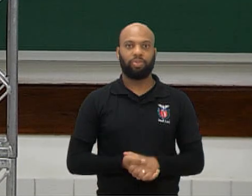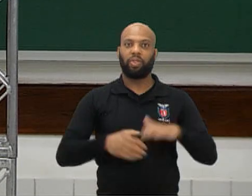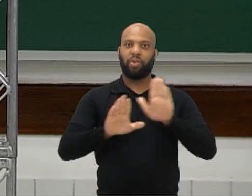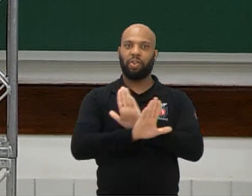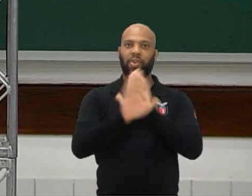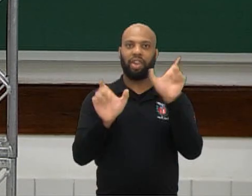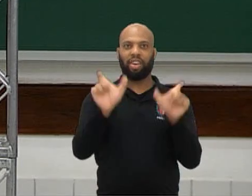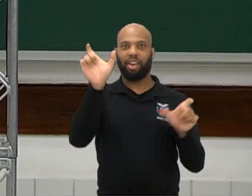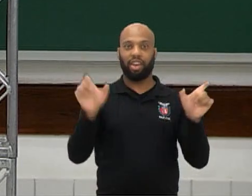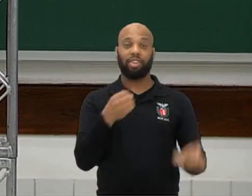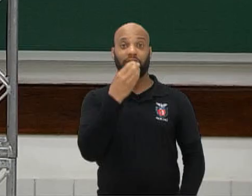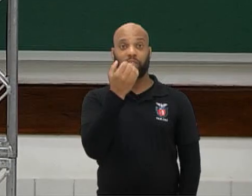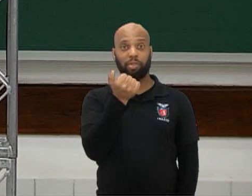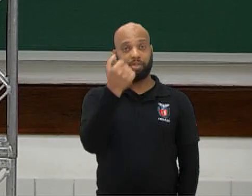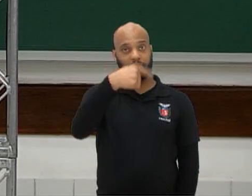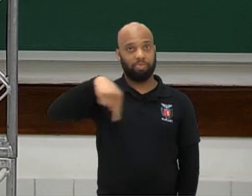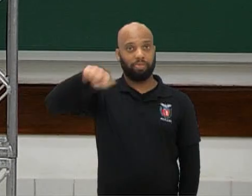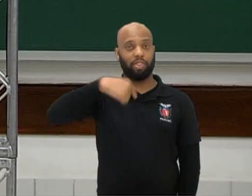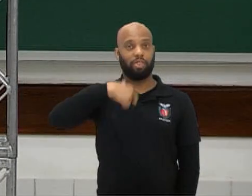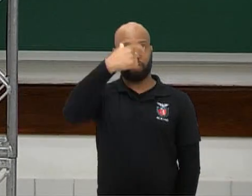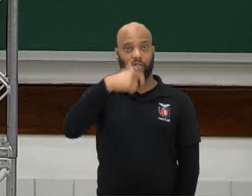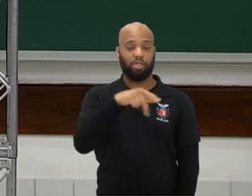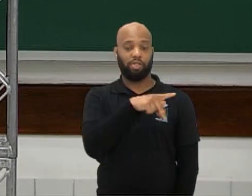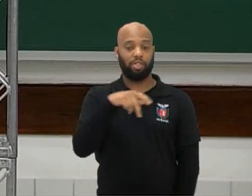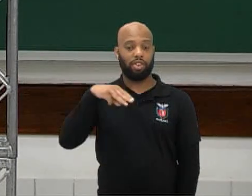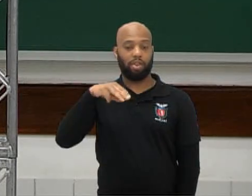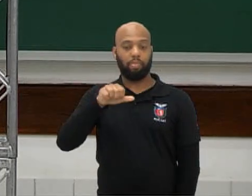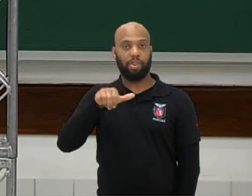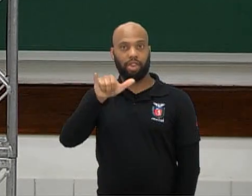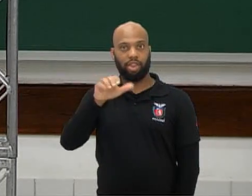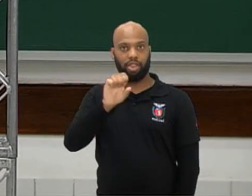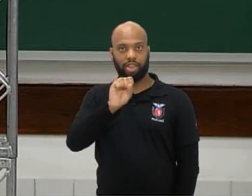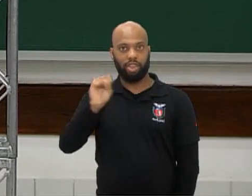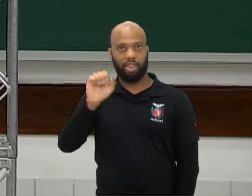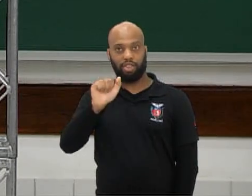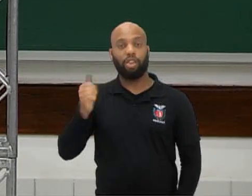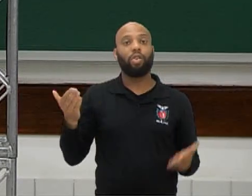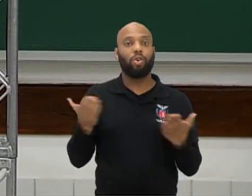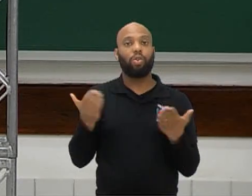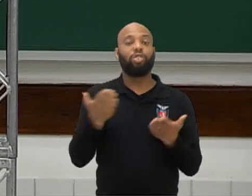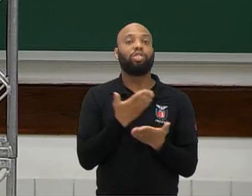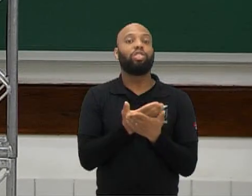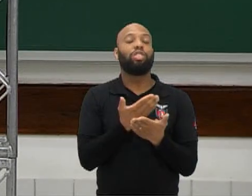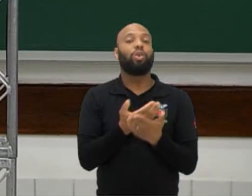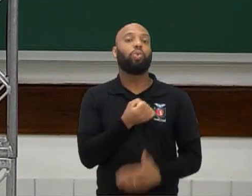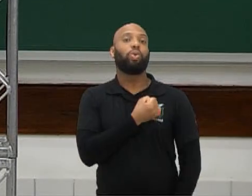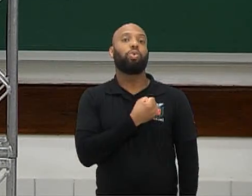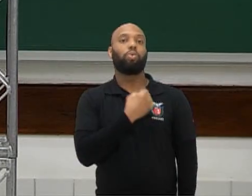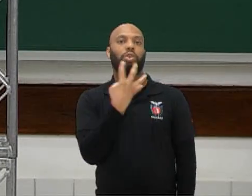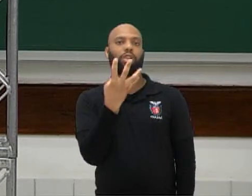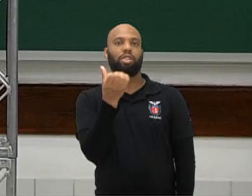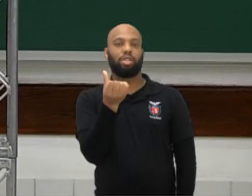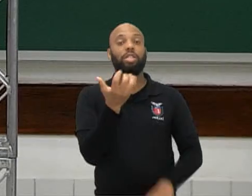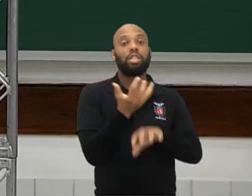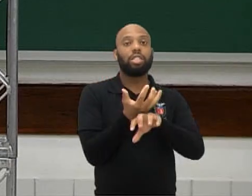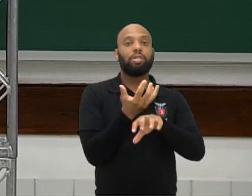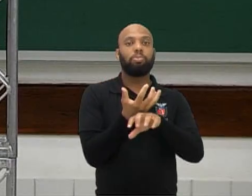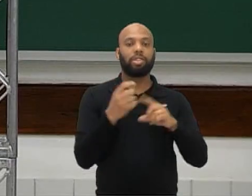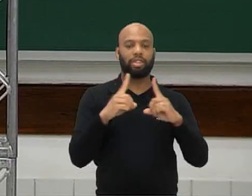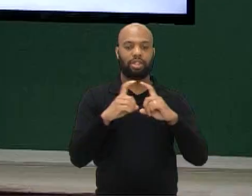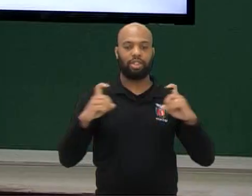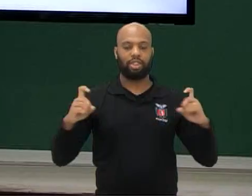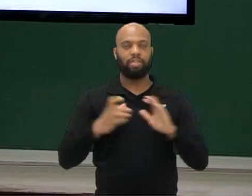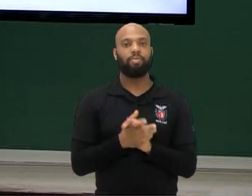Olá, pessoinhas, tudo bem com vocês? Eu sou a professora Maísa de Ciências e hoje a gente vai iniciar nossa aula de número 46. Então,